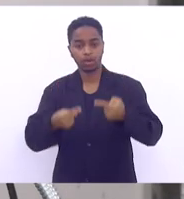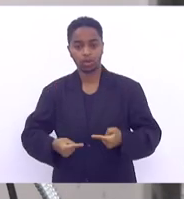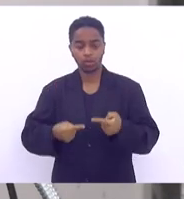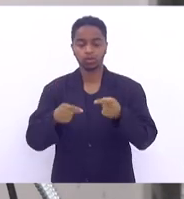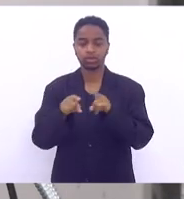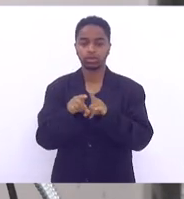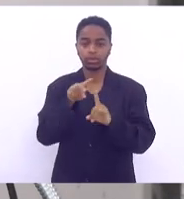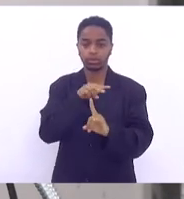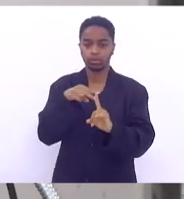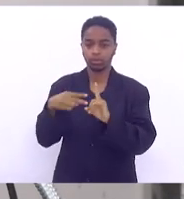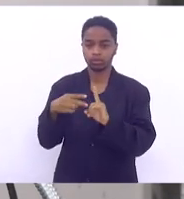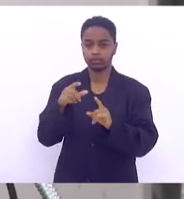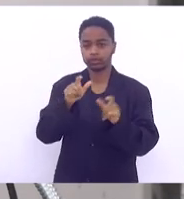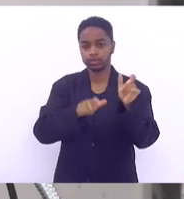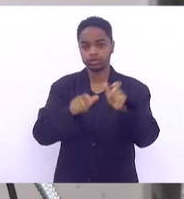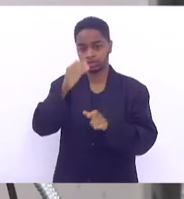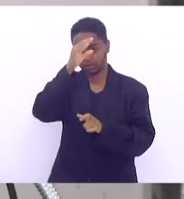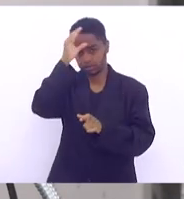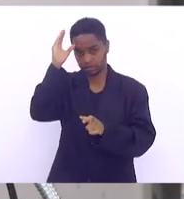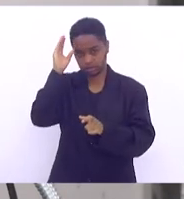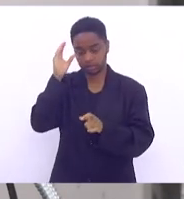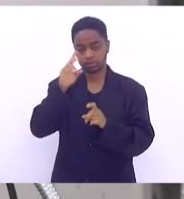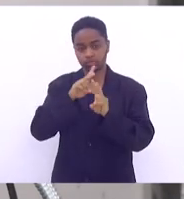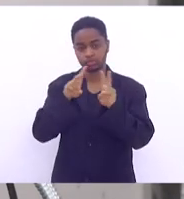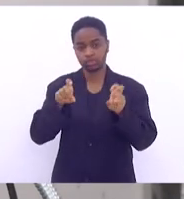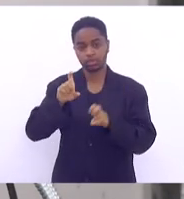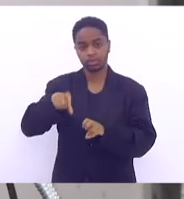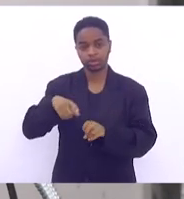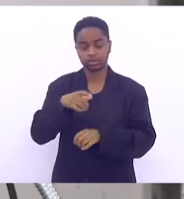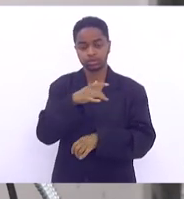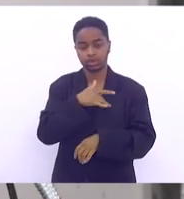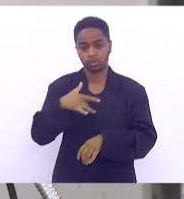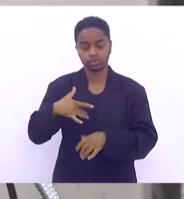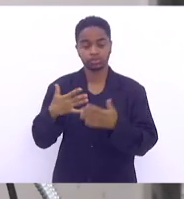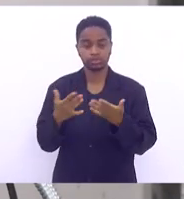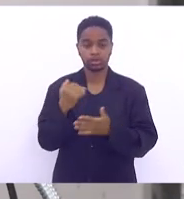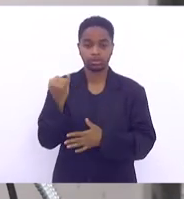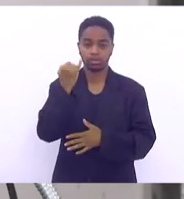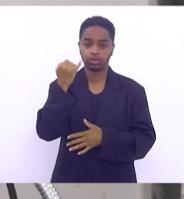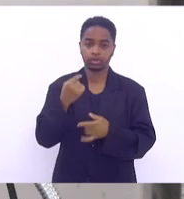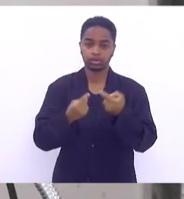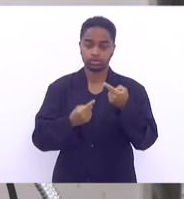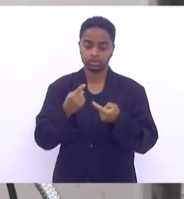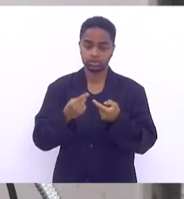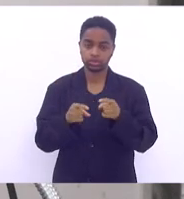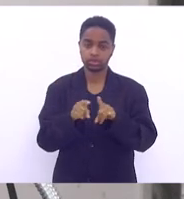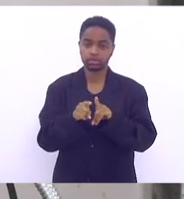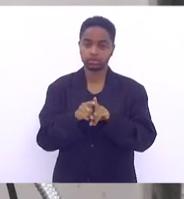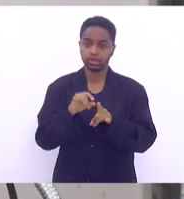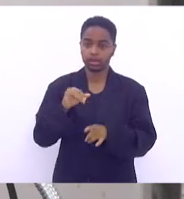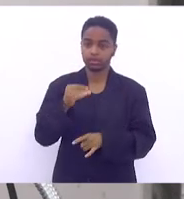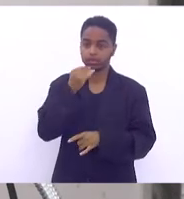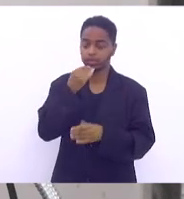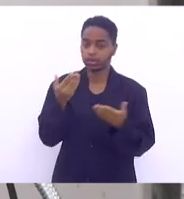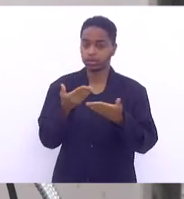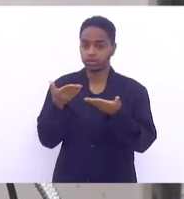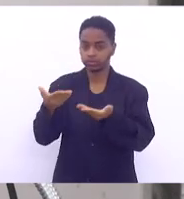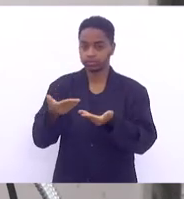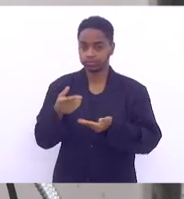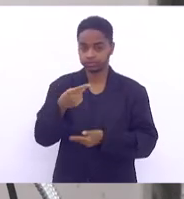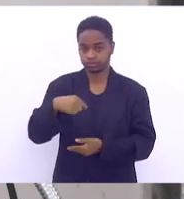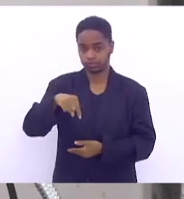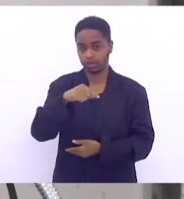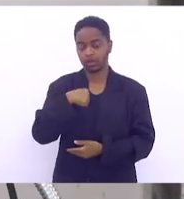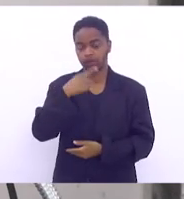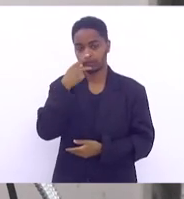o ponto de vista do consumidor, essa questão do plano de saúde. Então, sempre bom trazer à tona. Aproveitar o ensejo para convidar a todos também, já